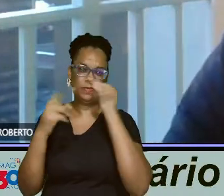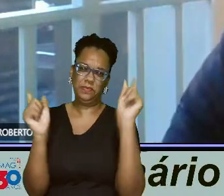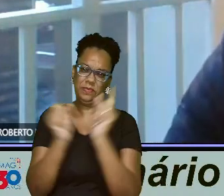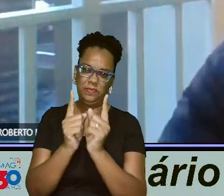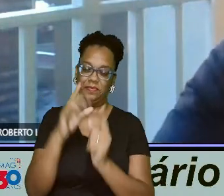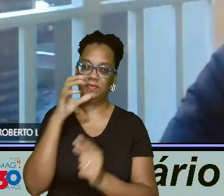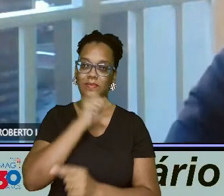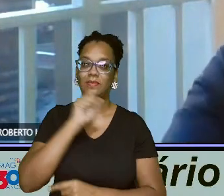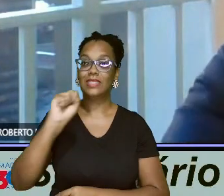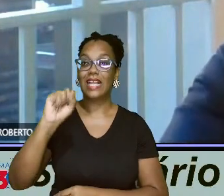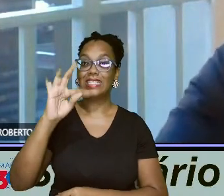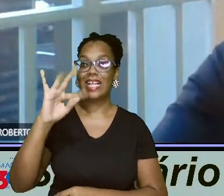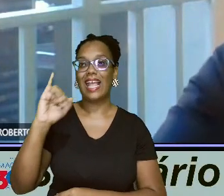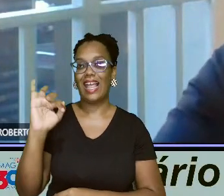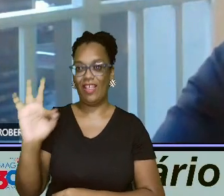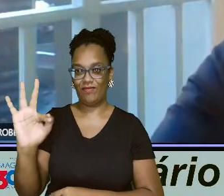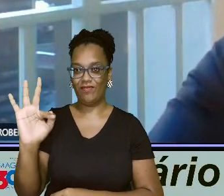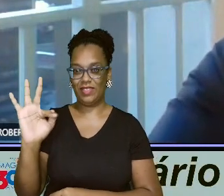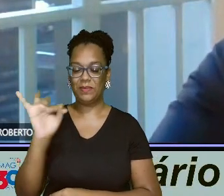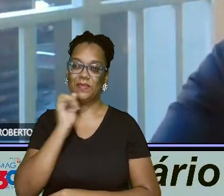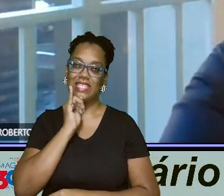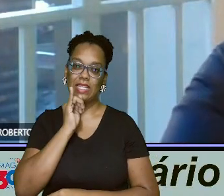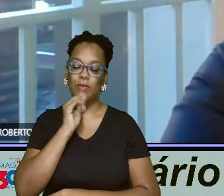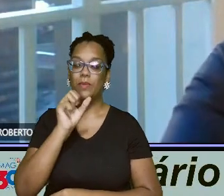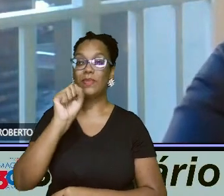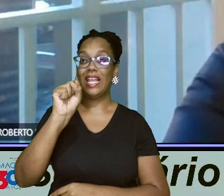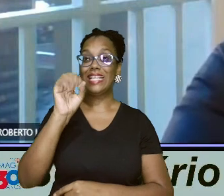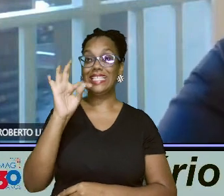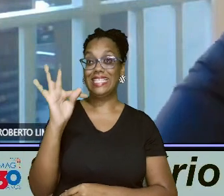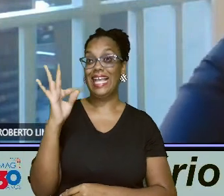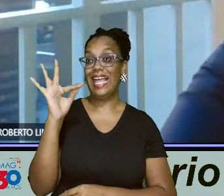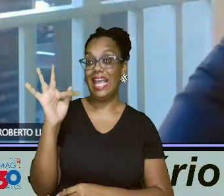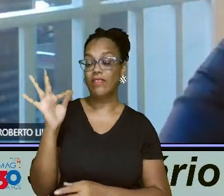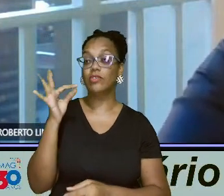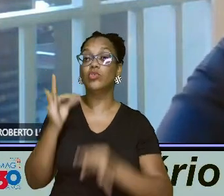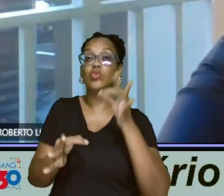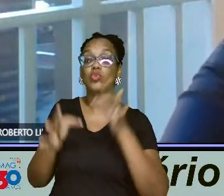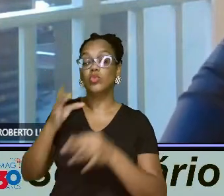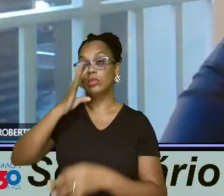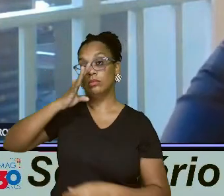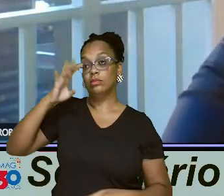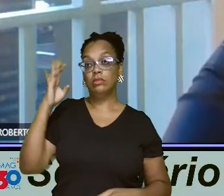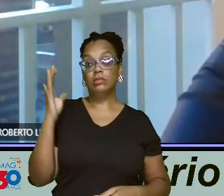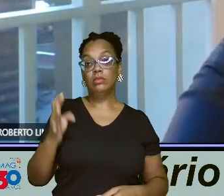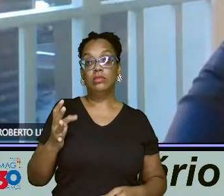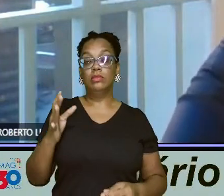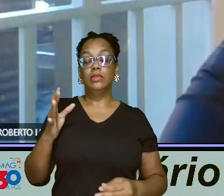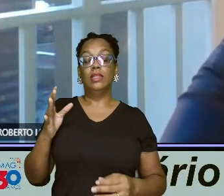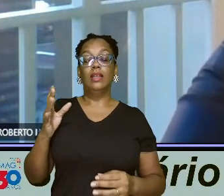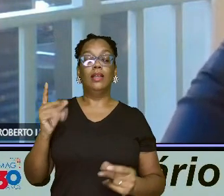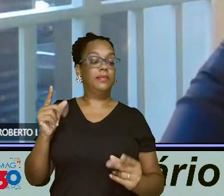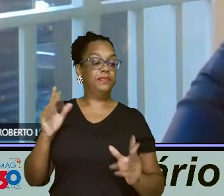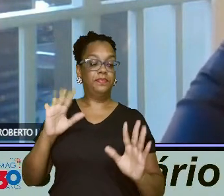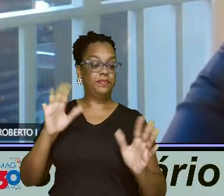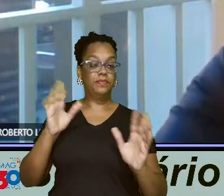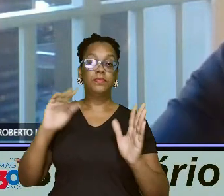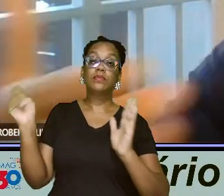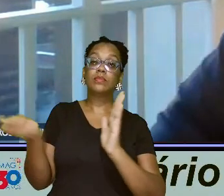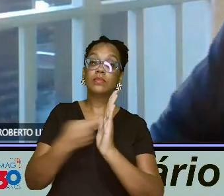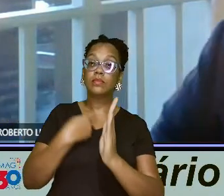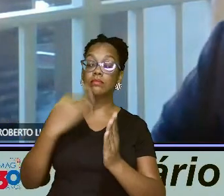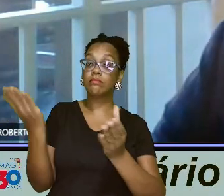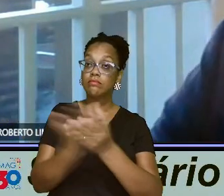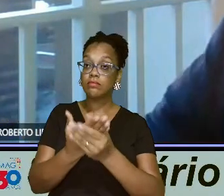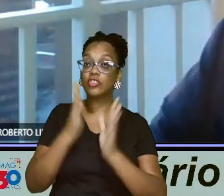por exemplo, quando o STF julgou a condenação, aliás, o cumprimento da pena após a condenação em segunda